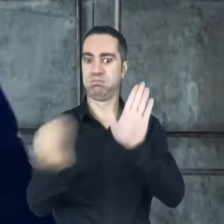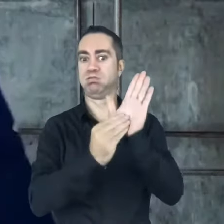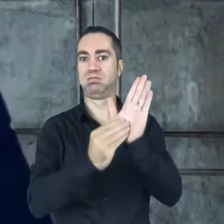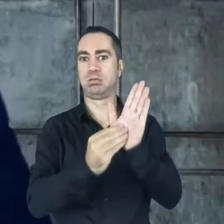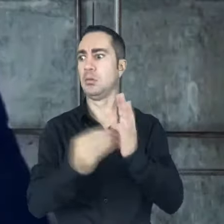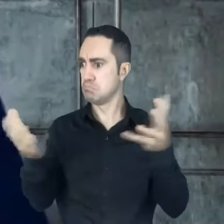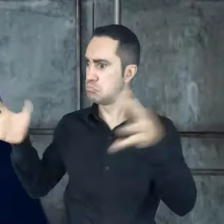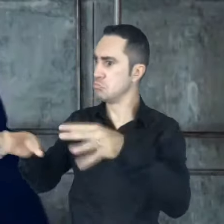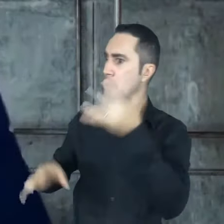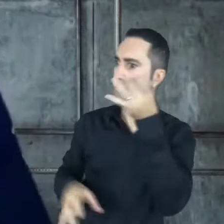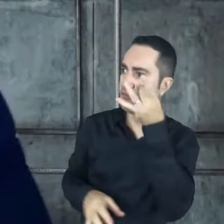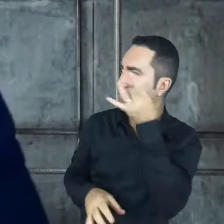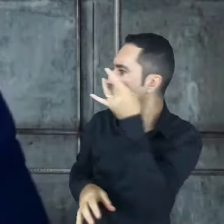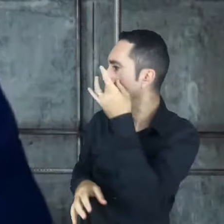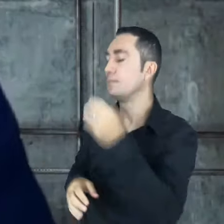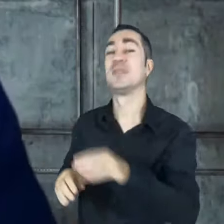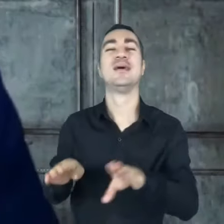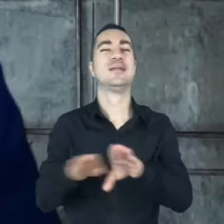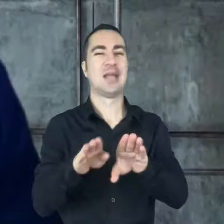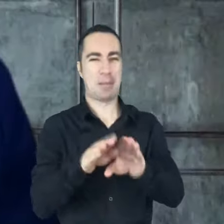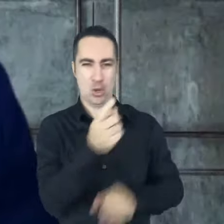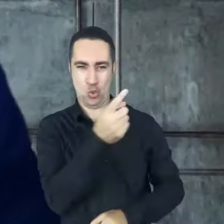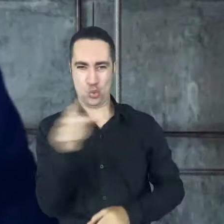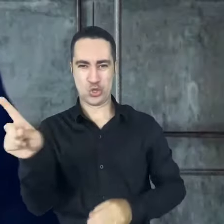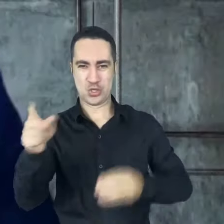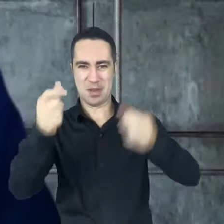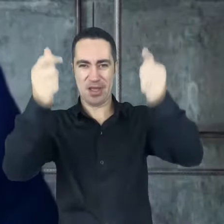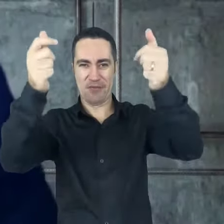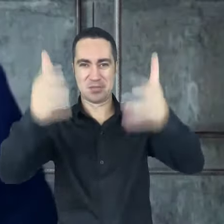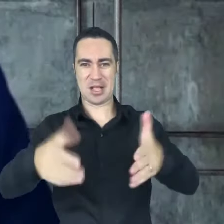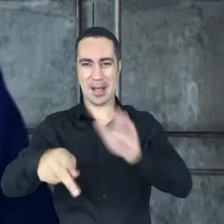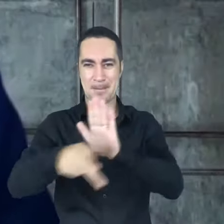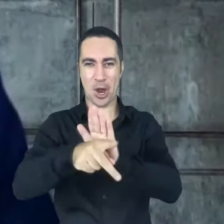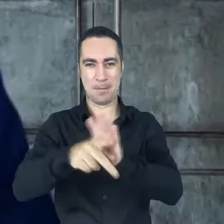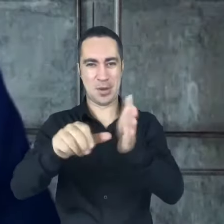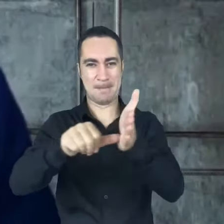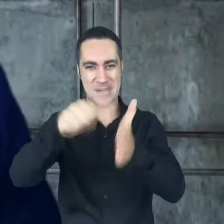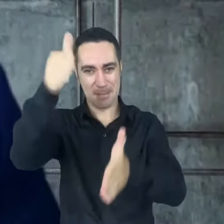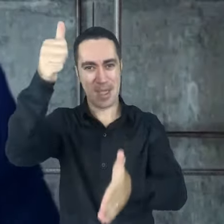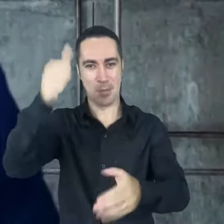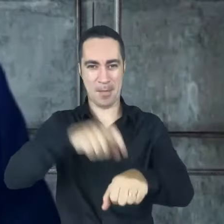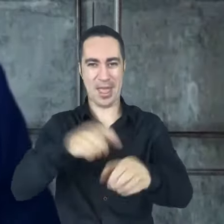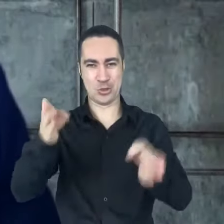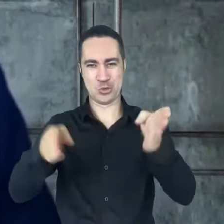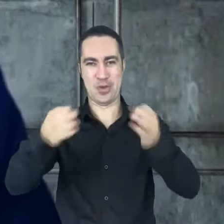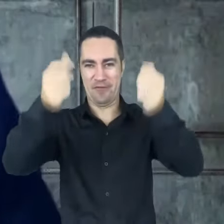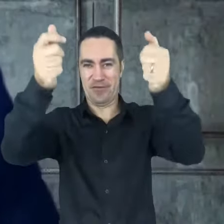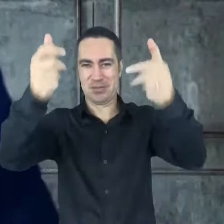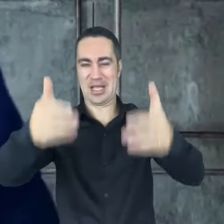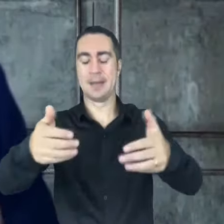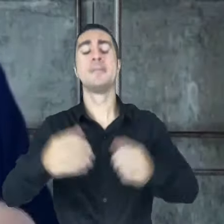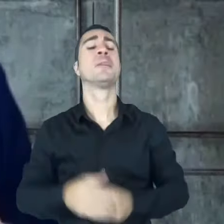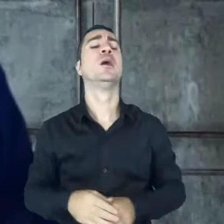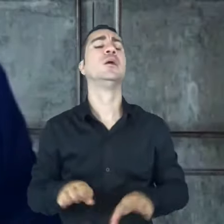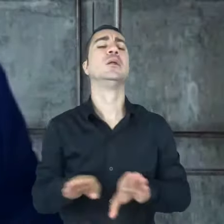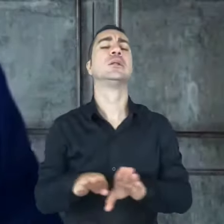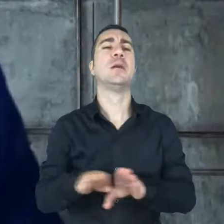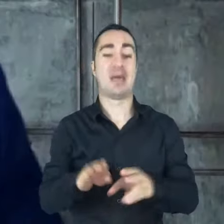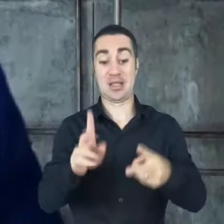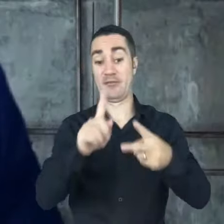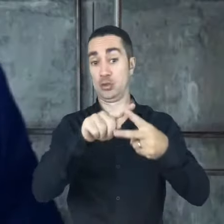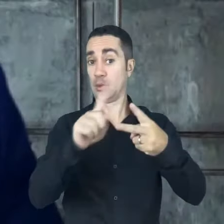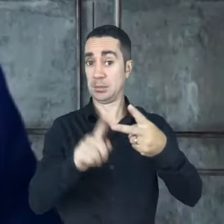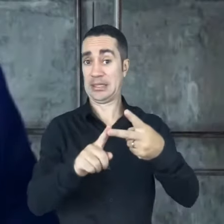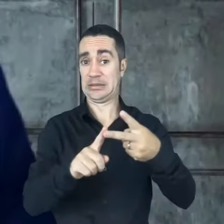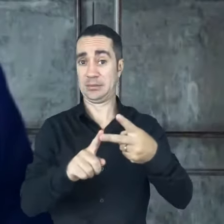a última, para finalizar nesse primeiro momento, é com relação, claro, duas coisas mais, né? Com relação